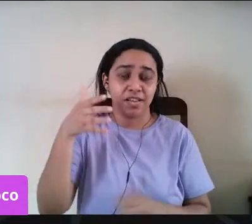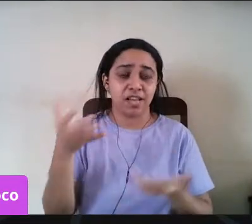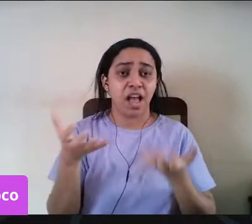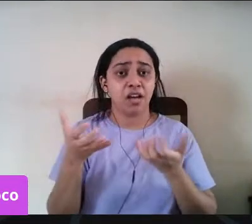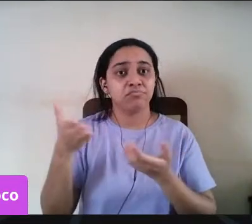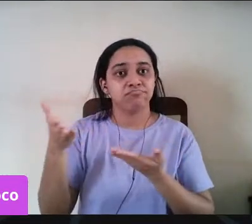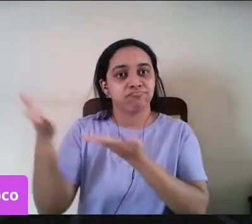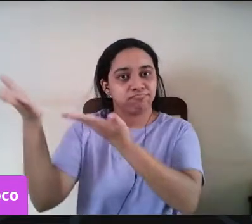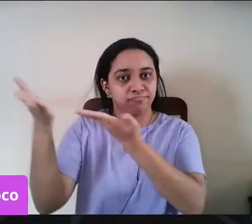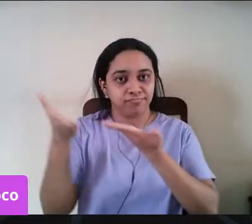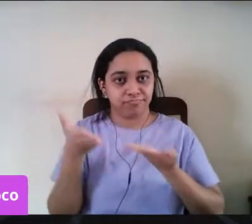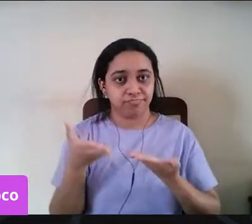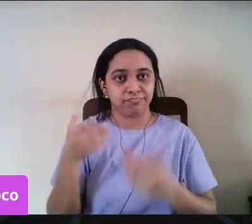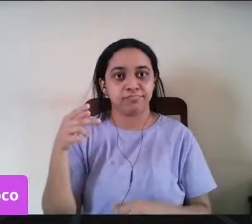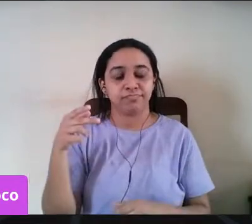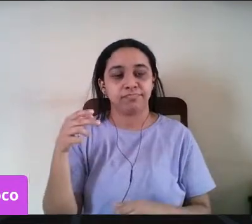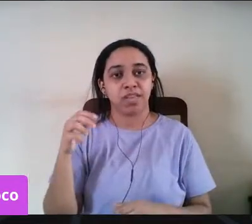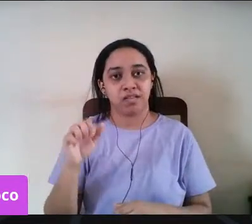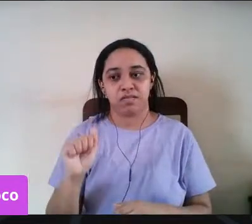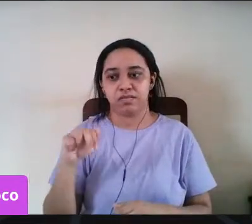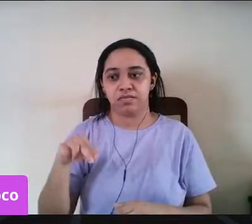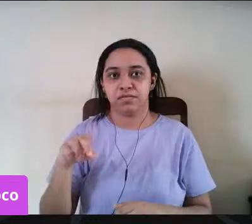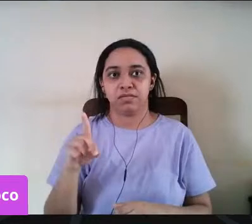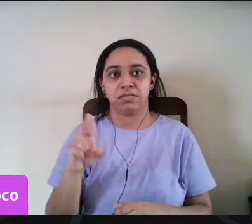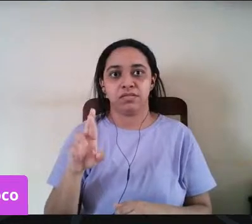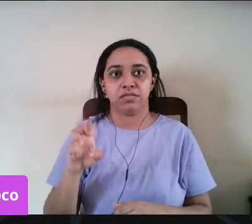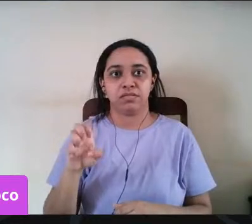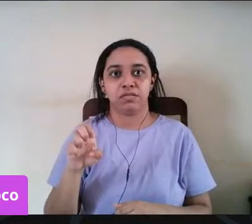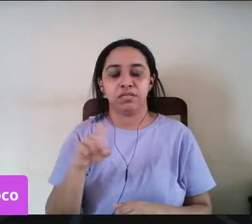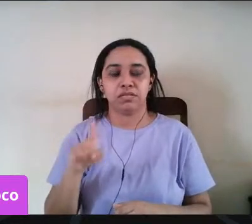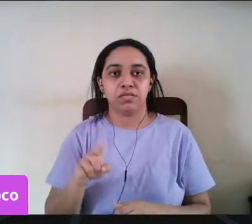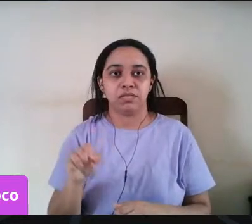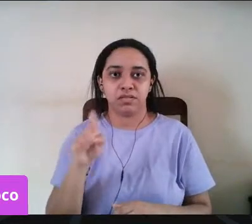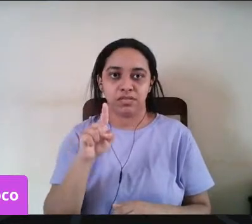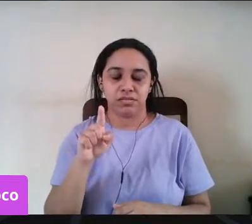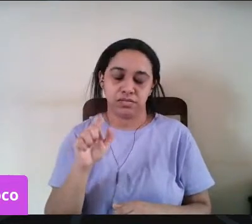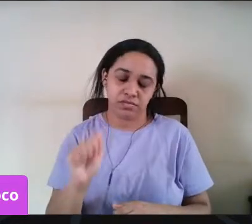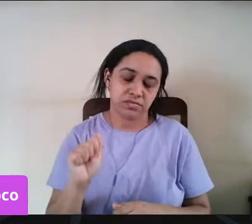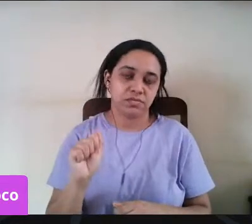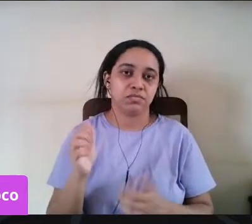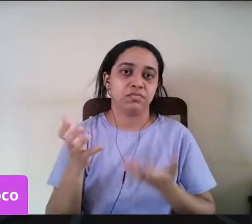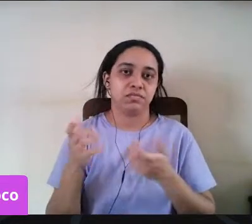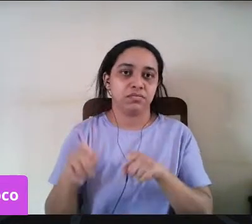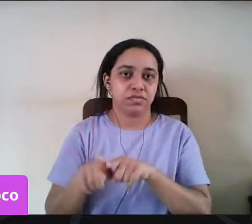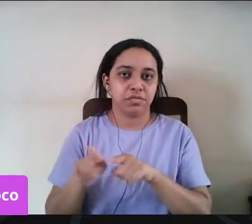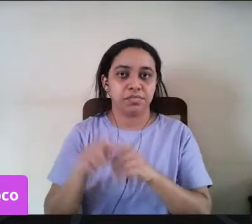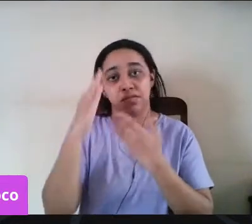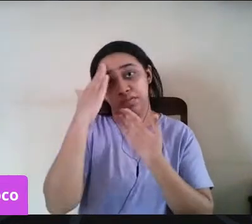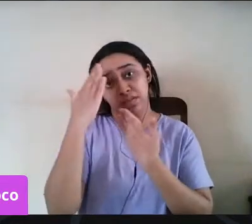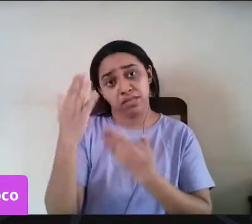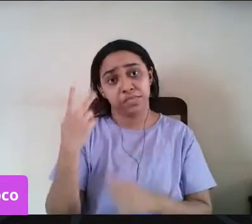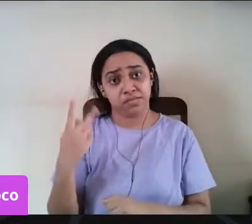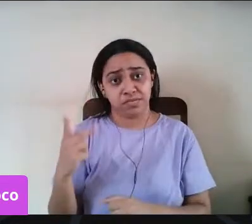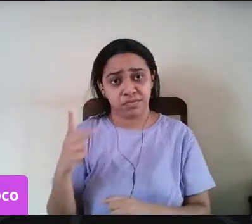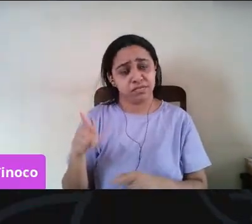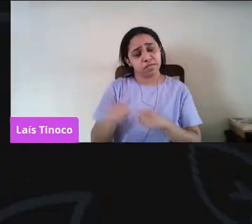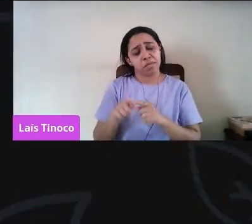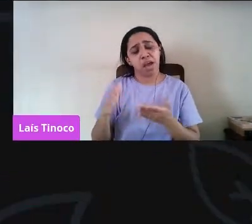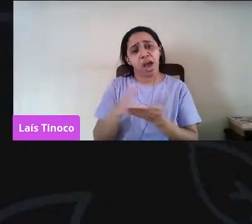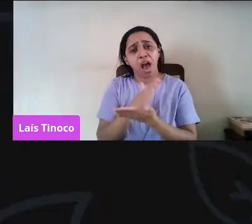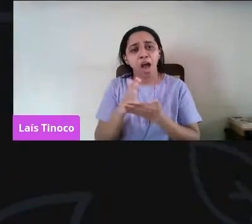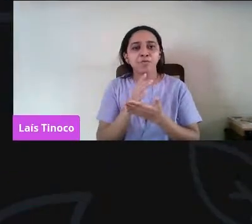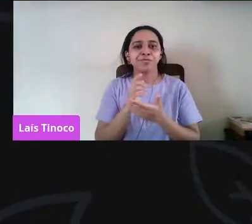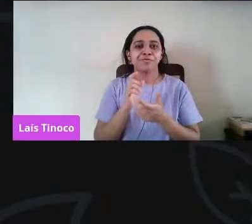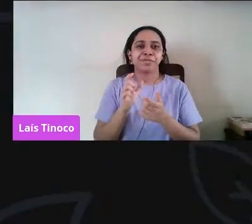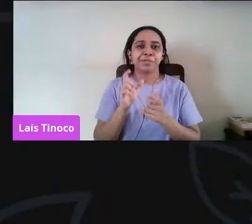agora para a Andressa, né? Para ela também fazer os agradecimentos dela, né? E proferir algumas palavras